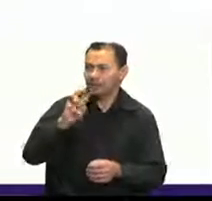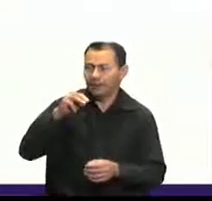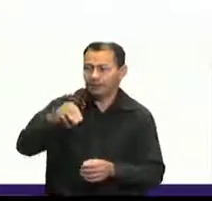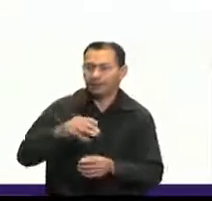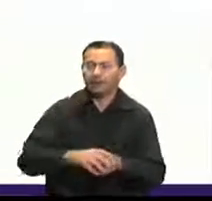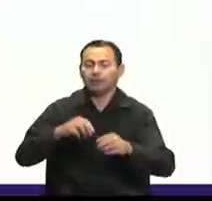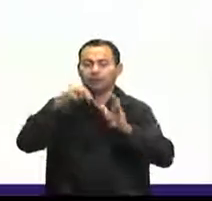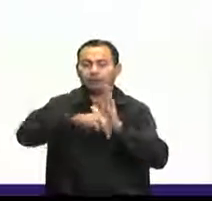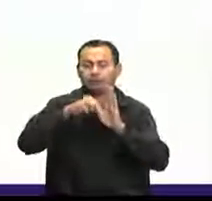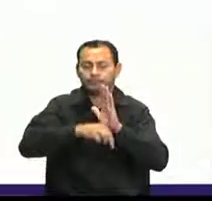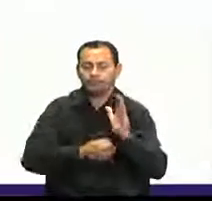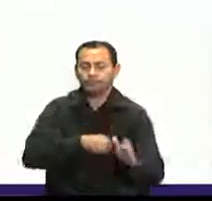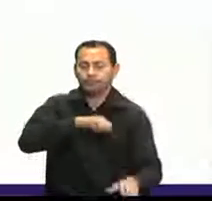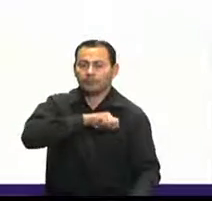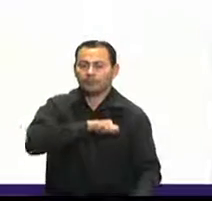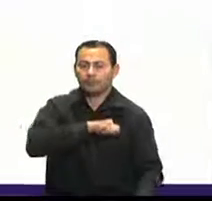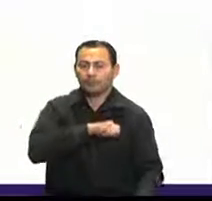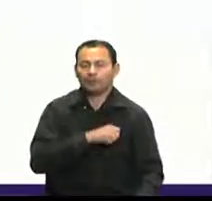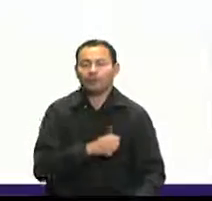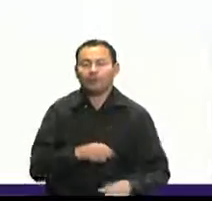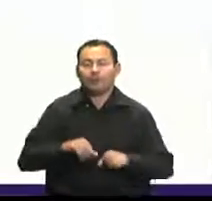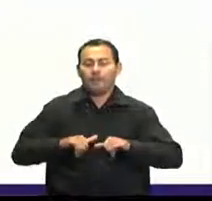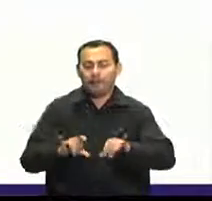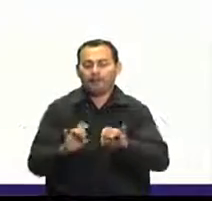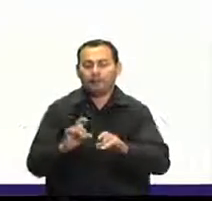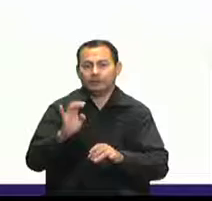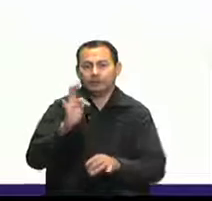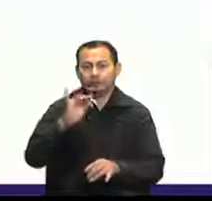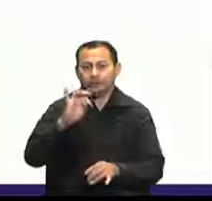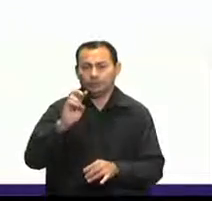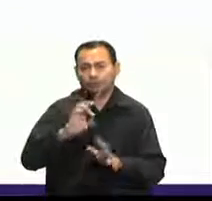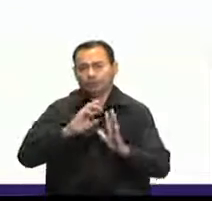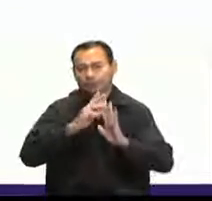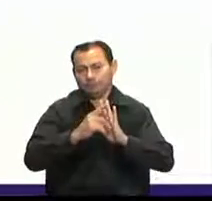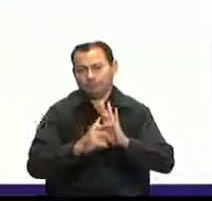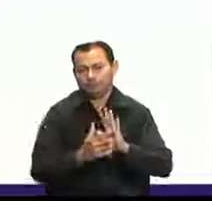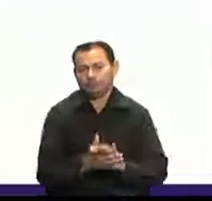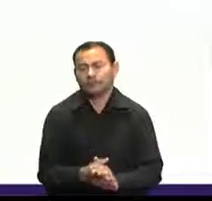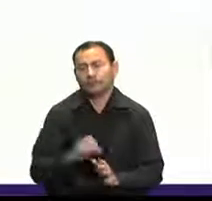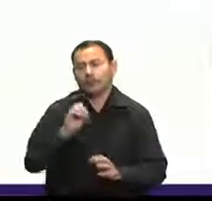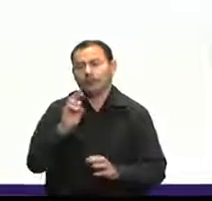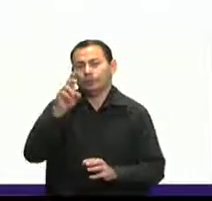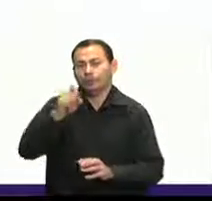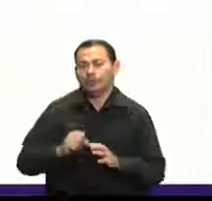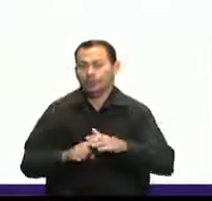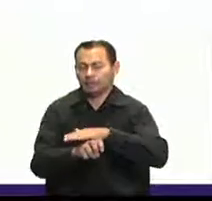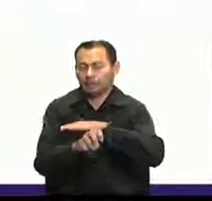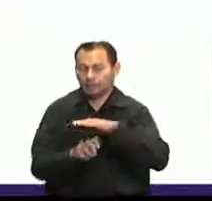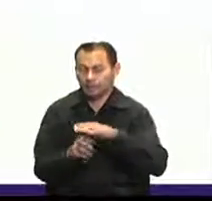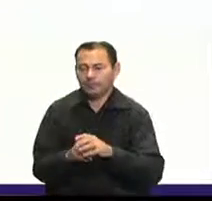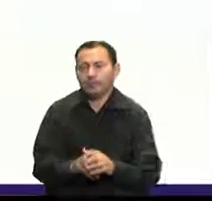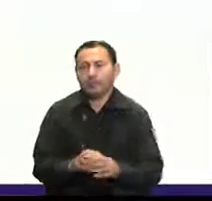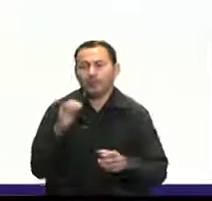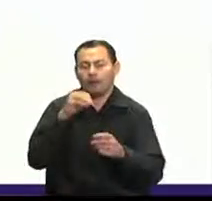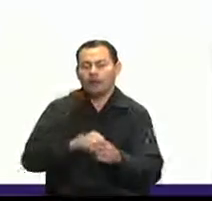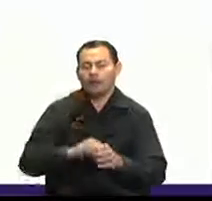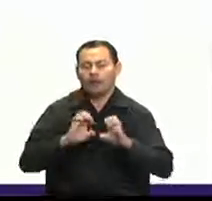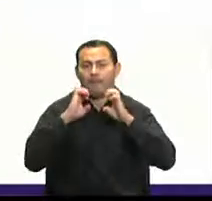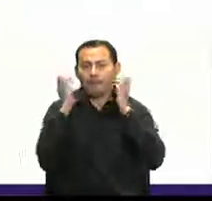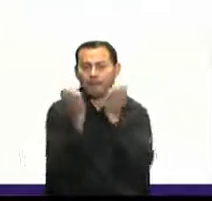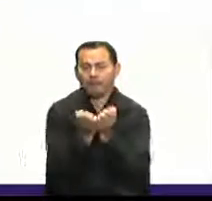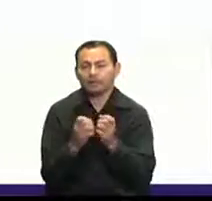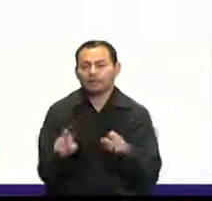normatização e fiscalização do mercado de títulos de renda variável 6 ou seja as ações emitidas pelas empresas